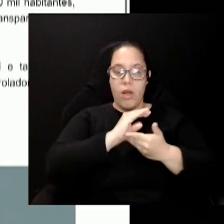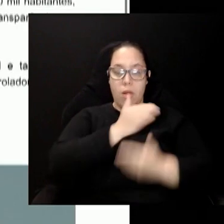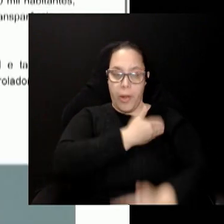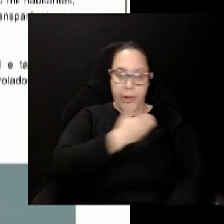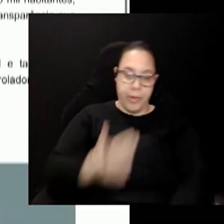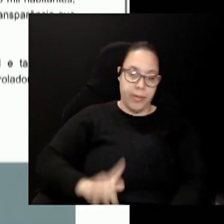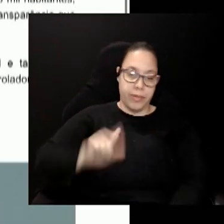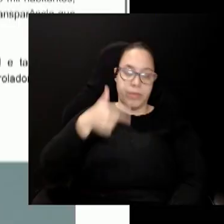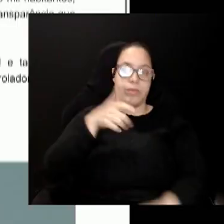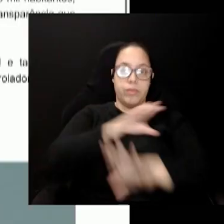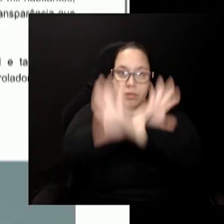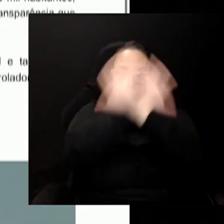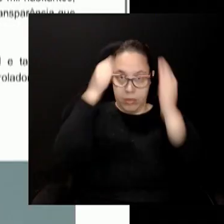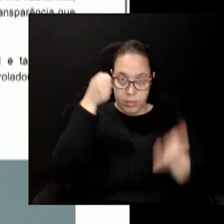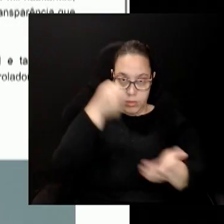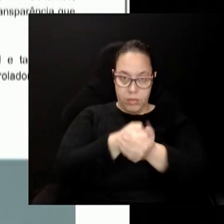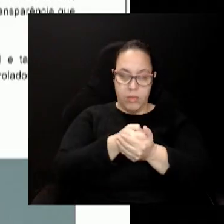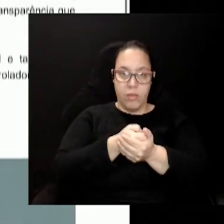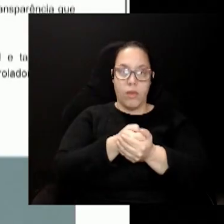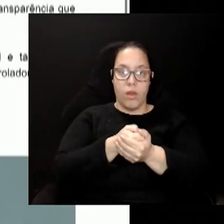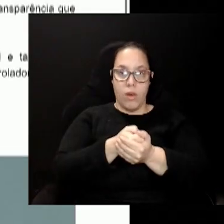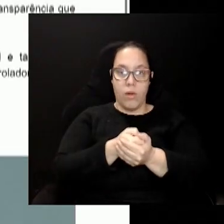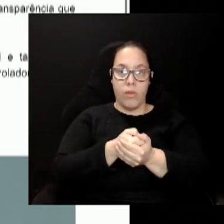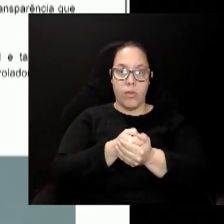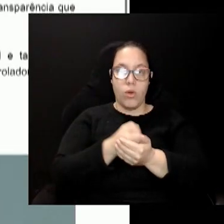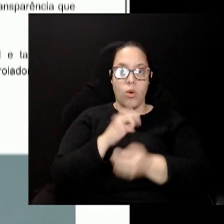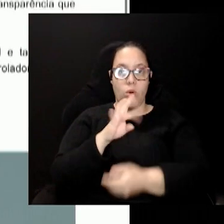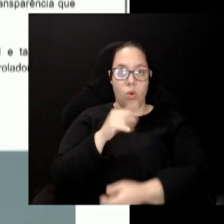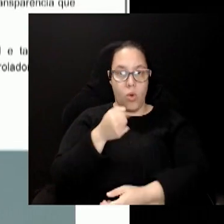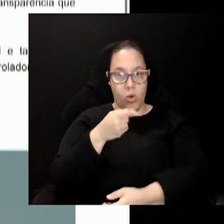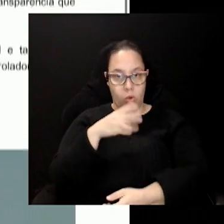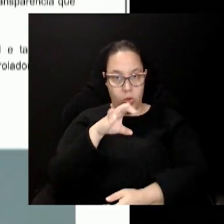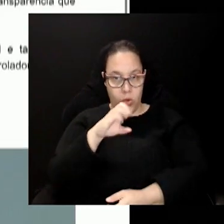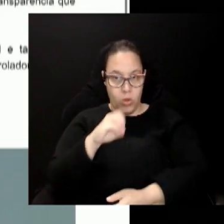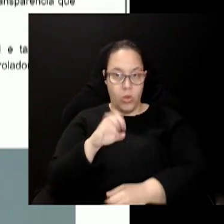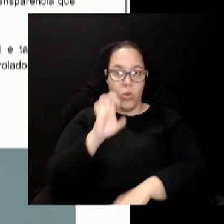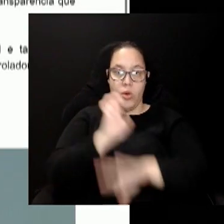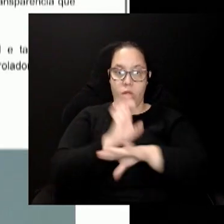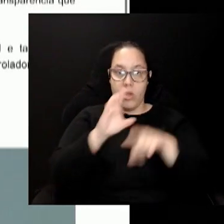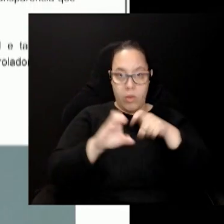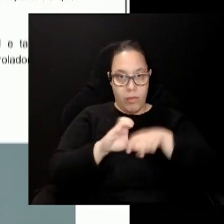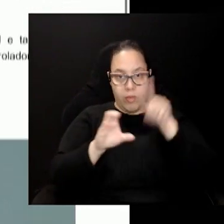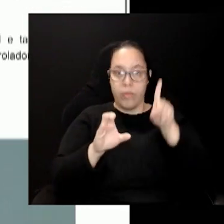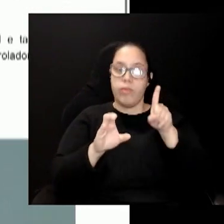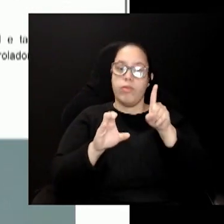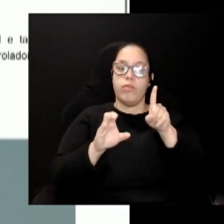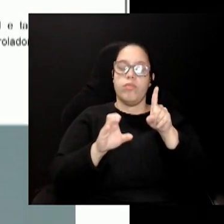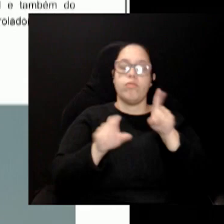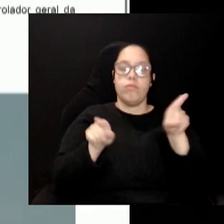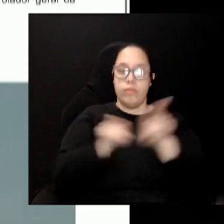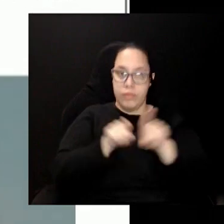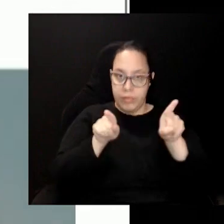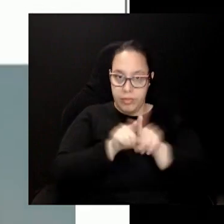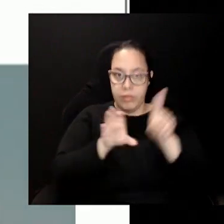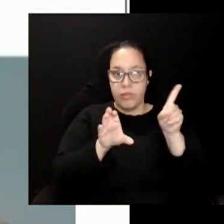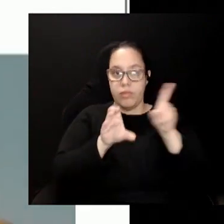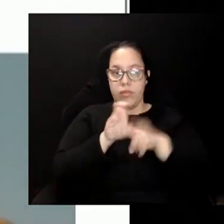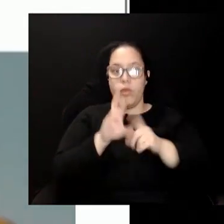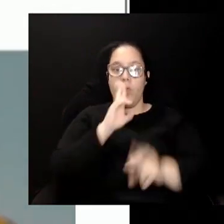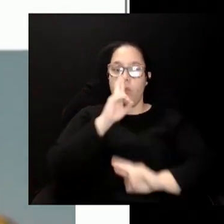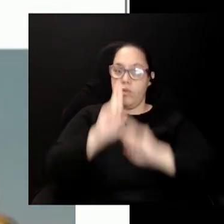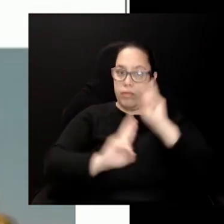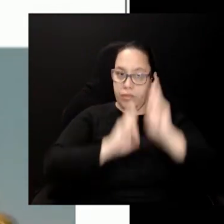contas, consórcios públicos e estatais dependentes e independentes. Os resultados desta edição